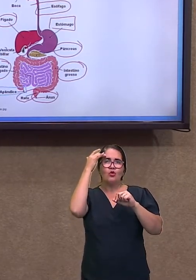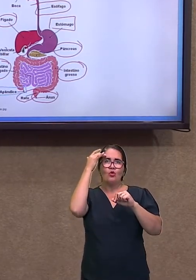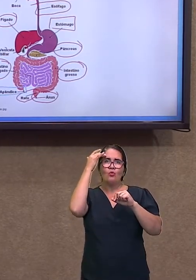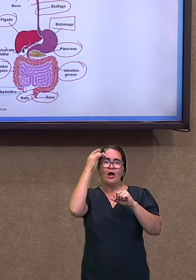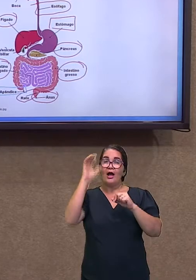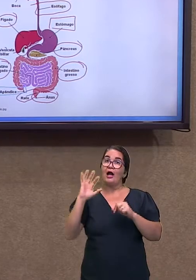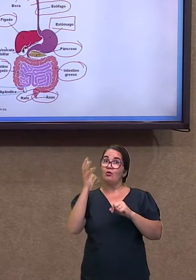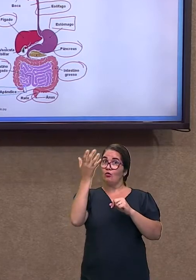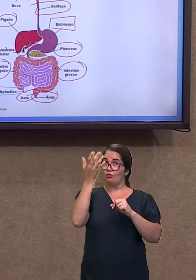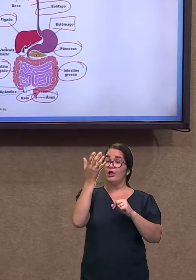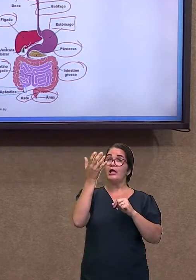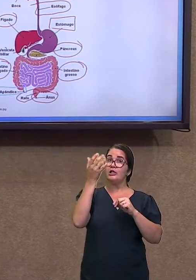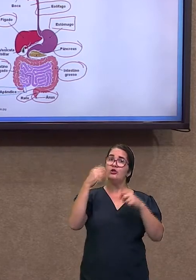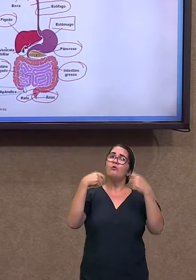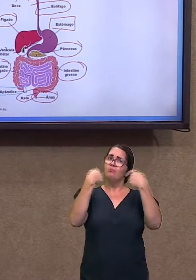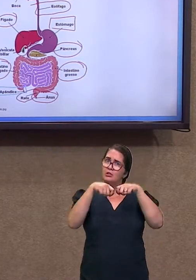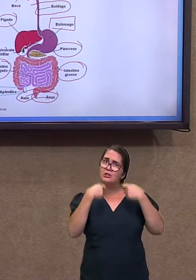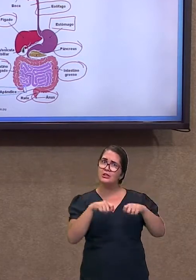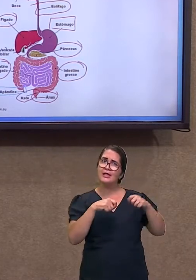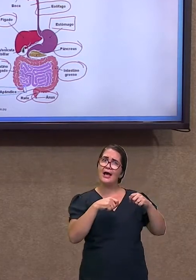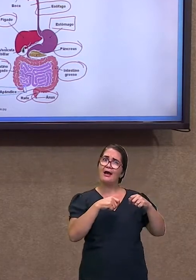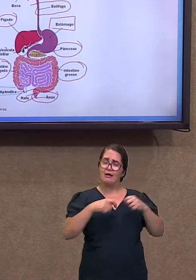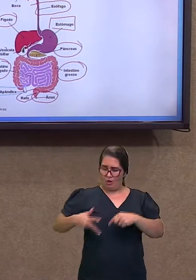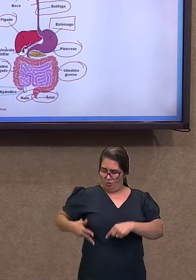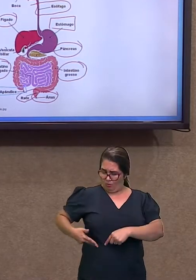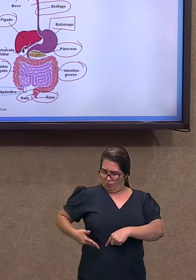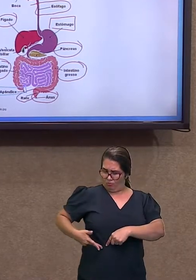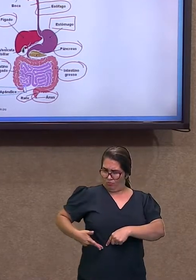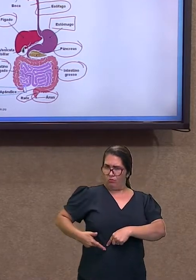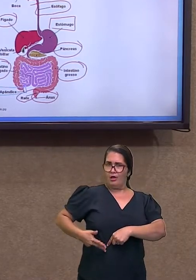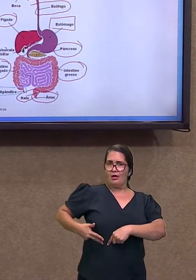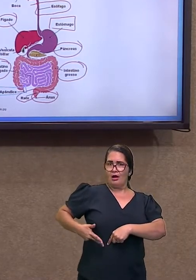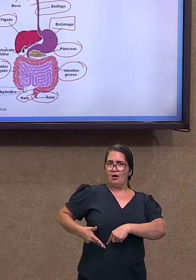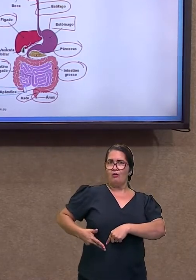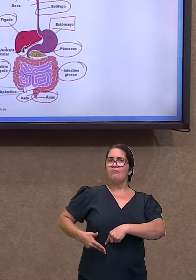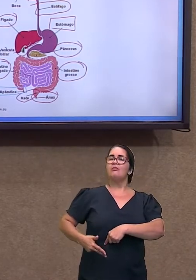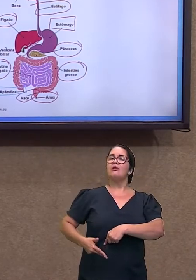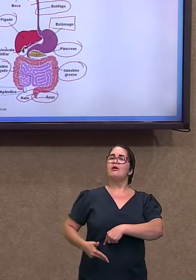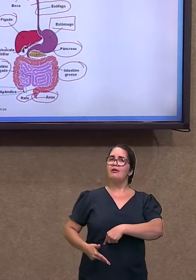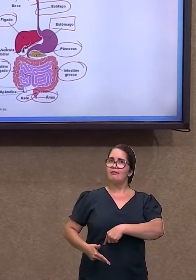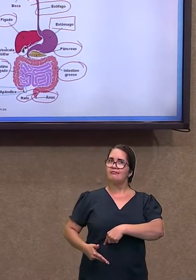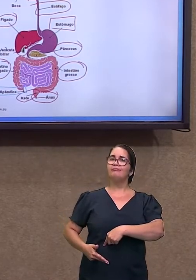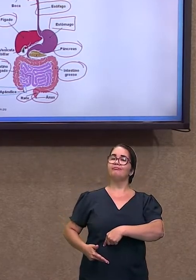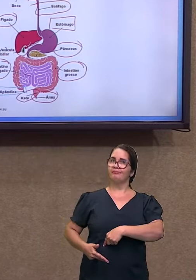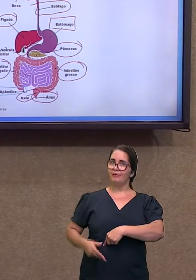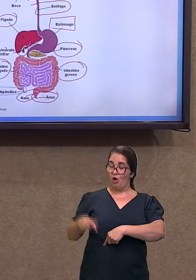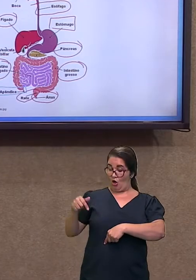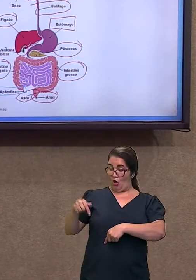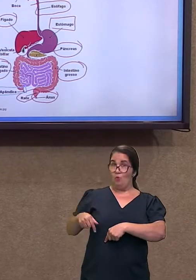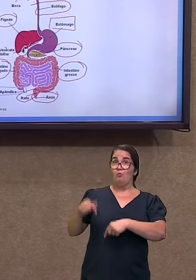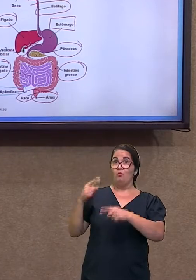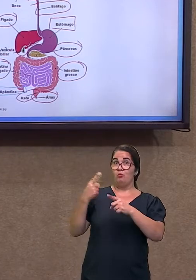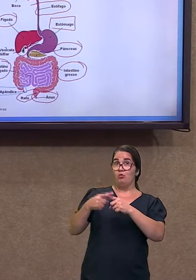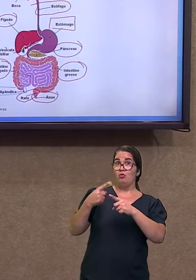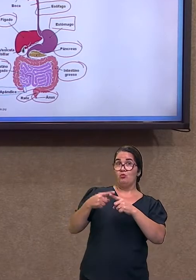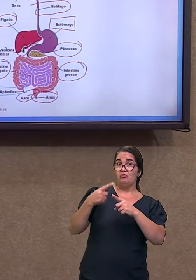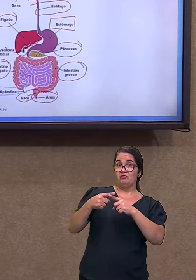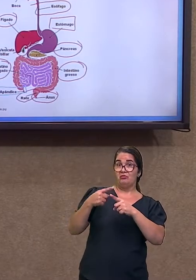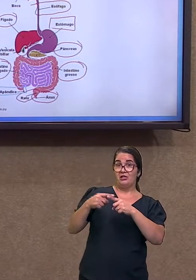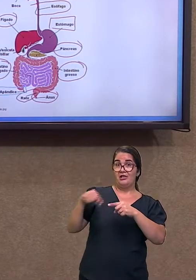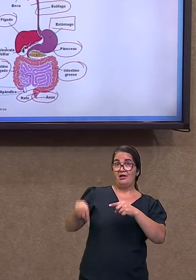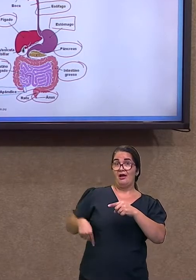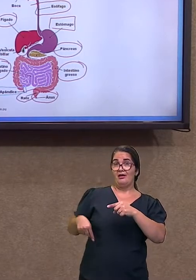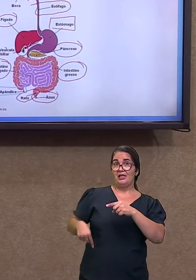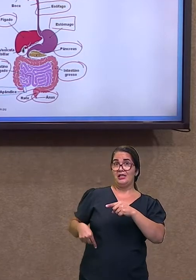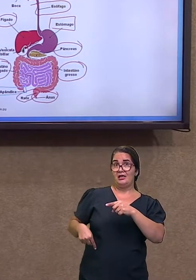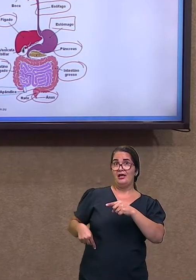Tem sim. Muitas vezes, a apendicite ela é causa de uma confusão ali